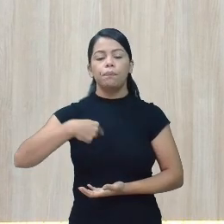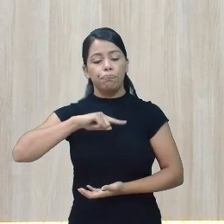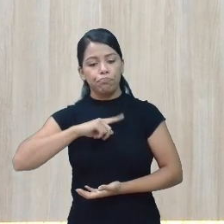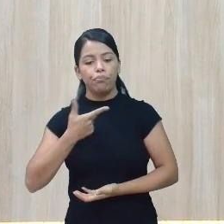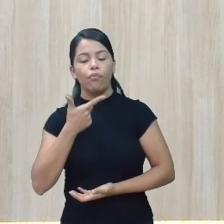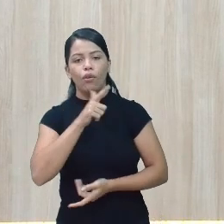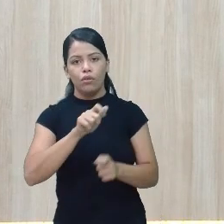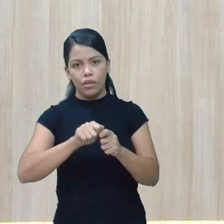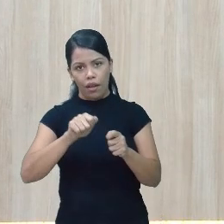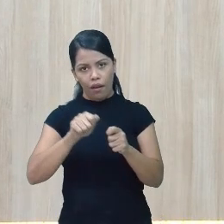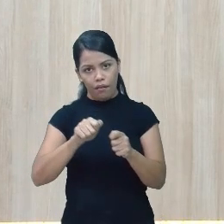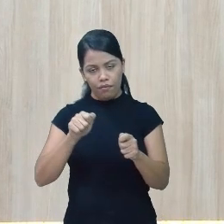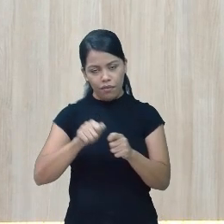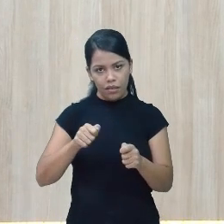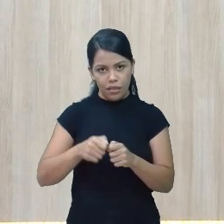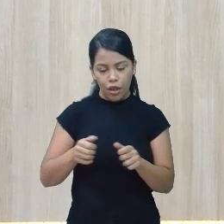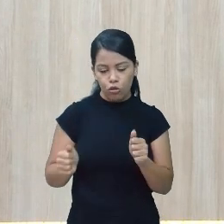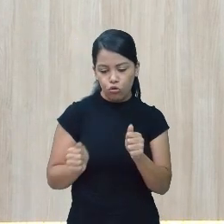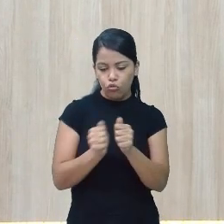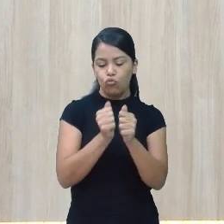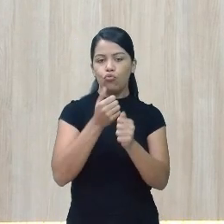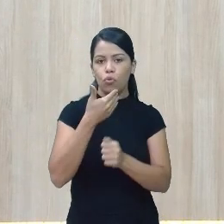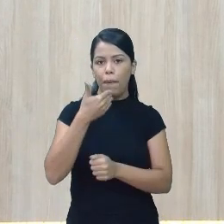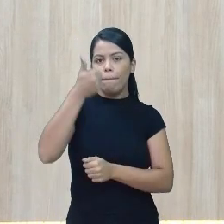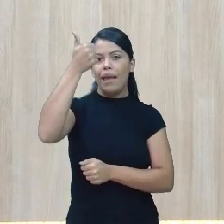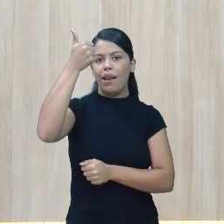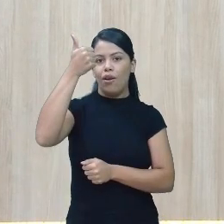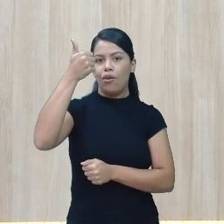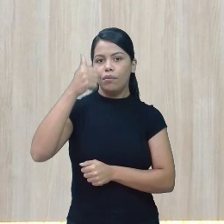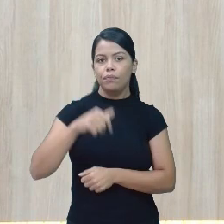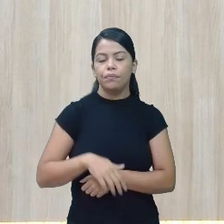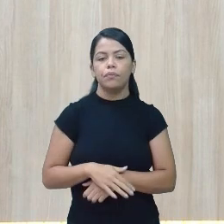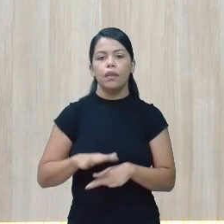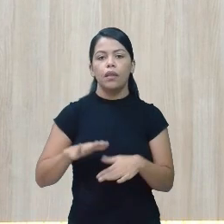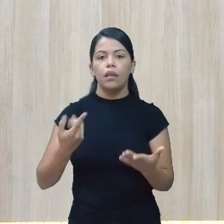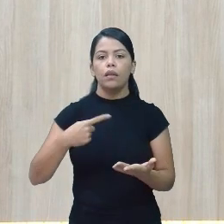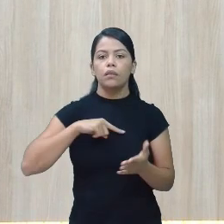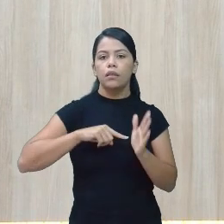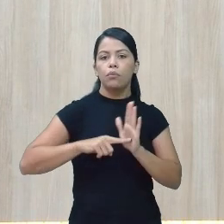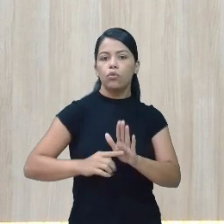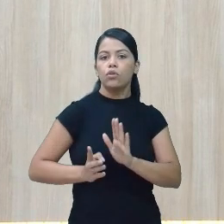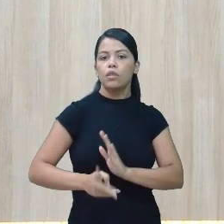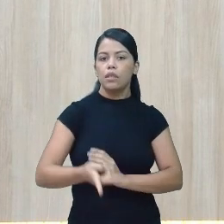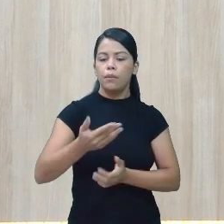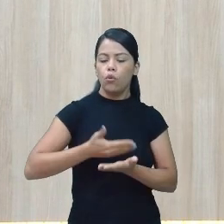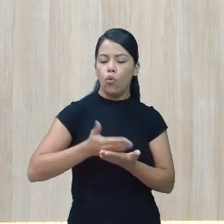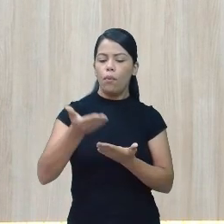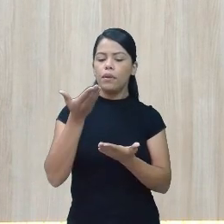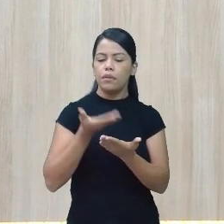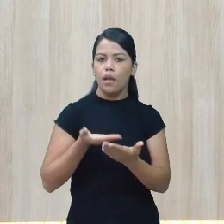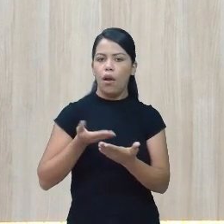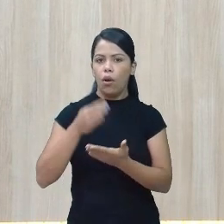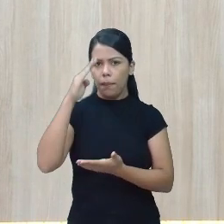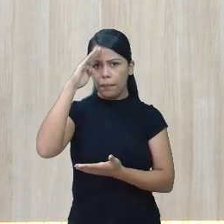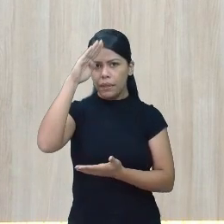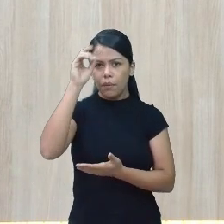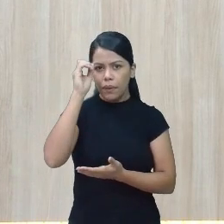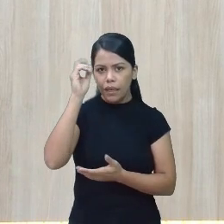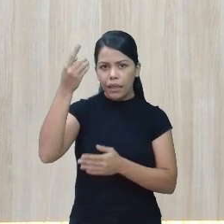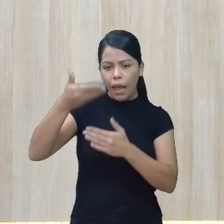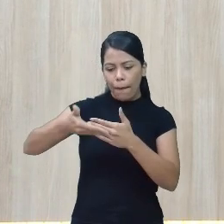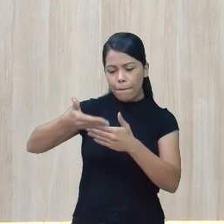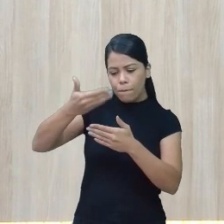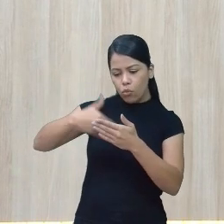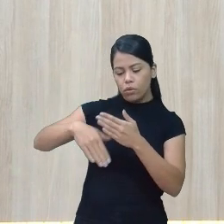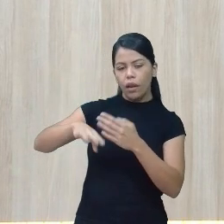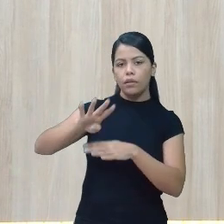parceria cada vez melhor, tá certo? Então, como a gente sempre está trazendo aqui no início da aula, principalmente das ideias por trás